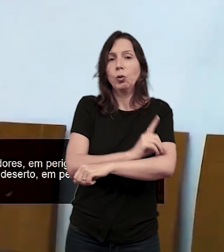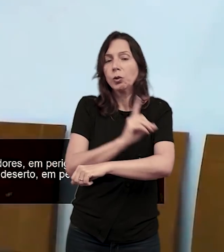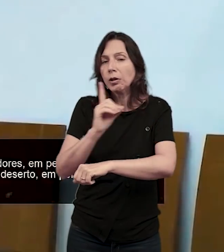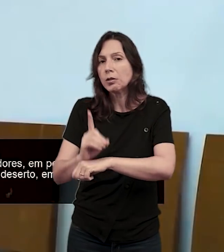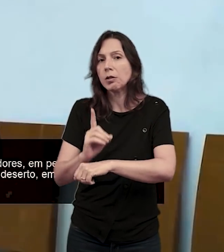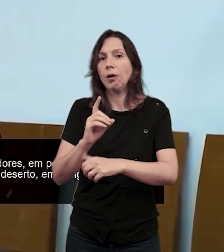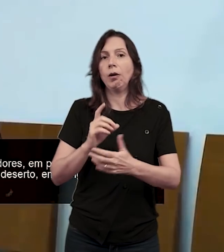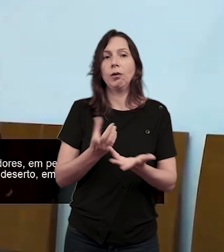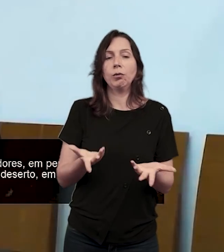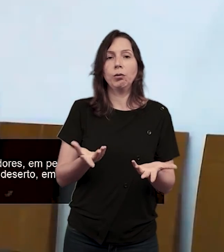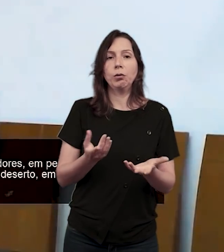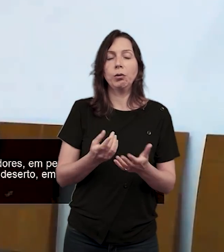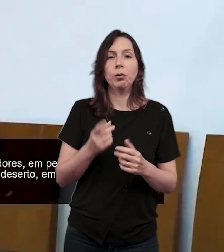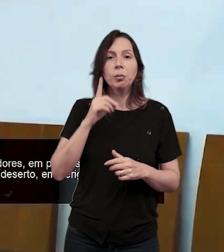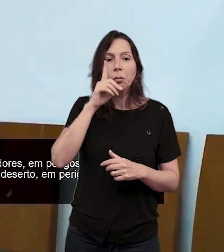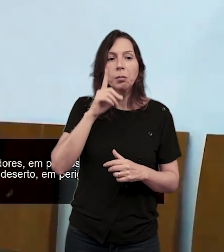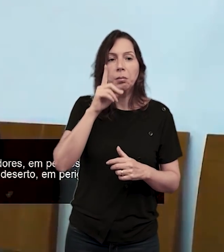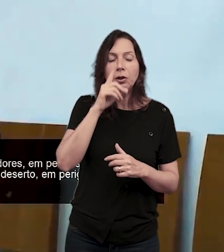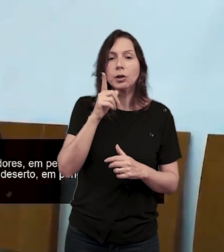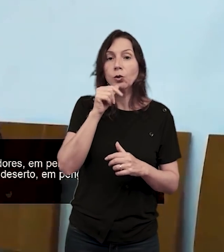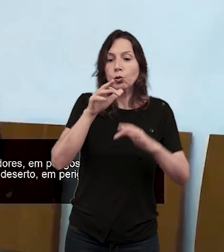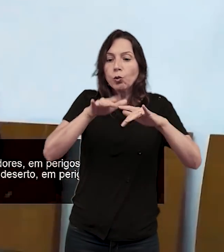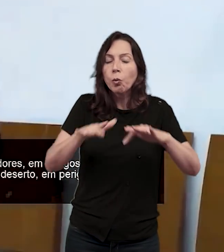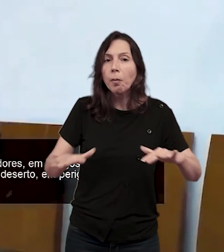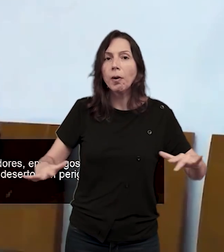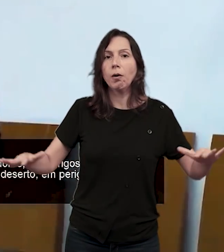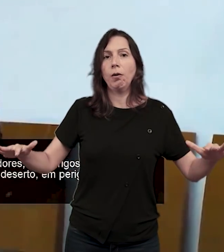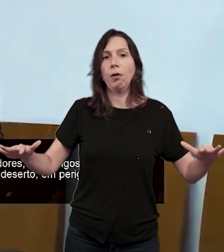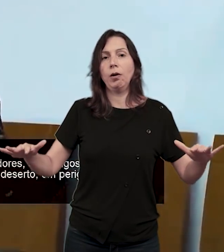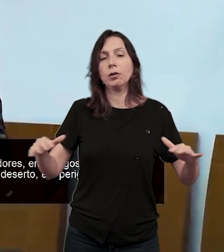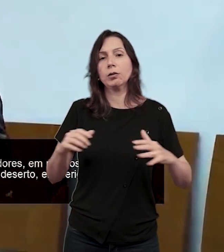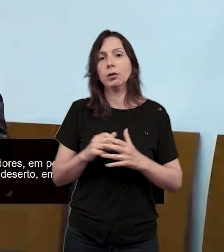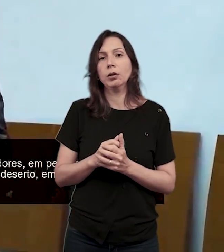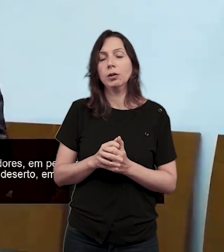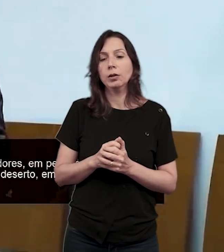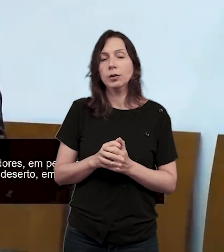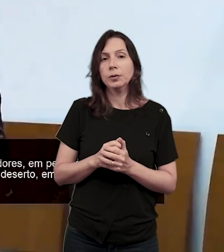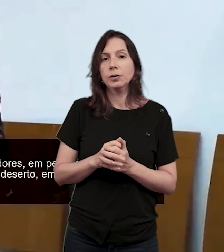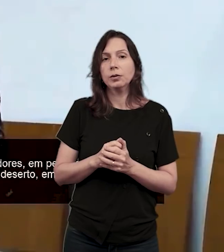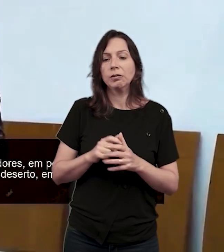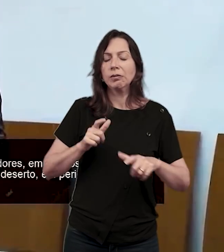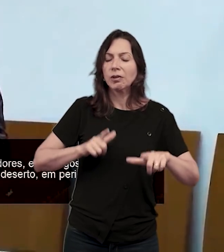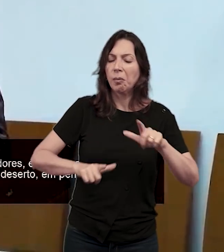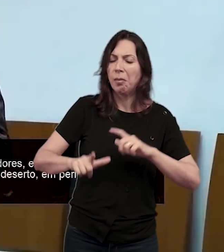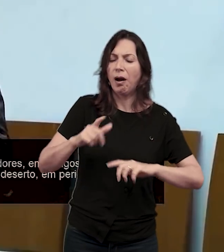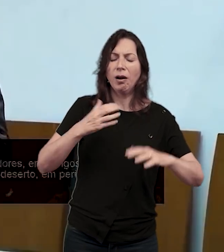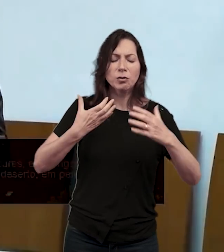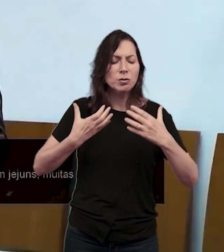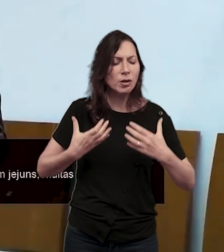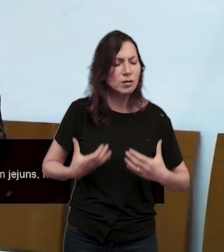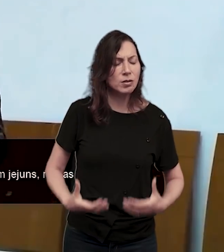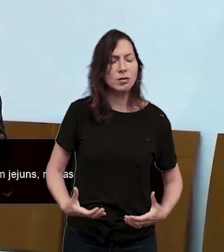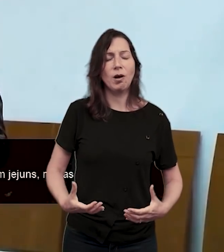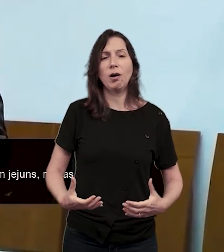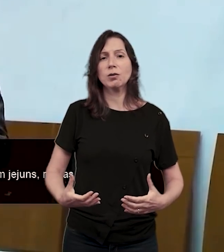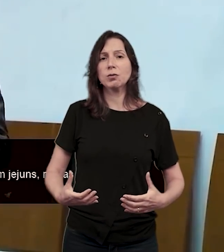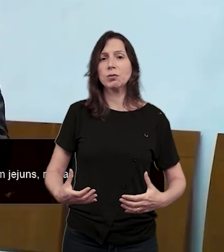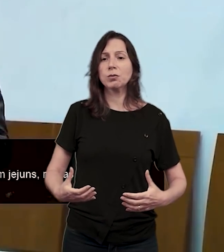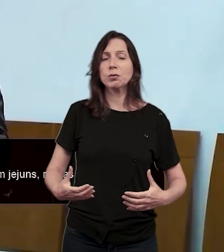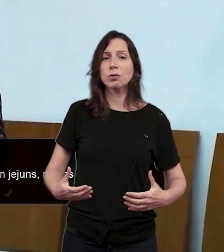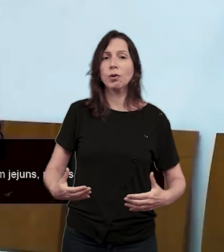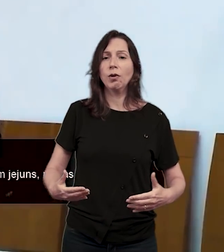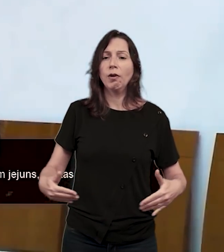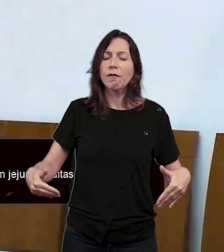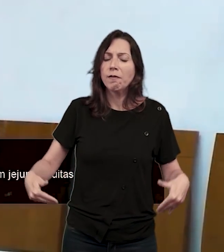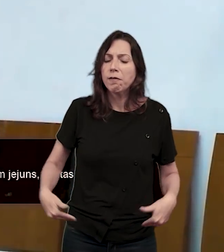perigos no deserto, em perigos no mar, em perigos em fatos irmãos, em trabalhos e fadigas, em vigílias muitas